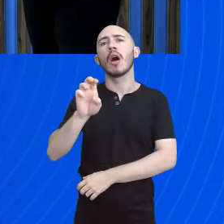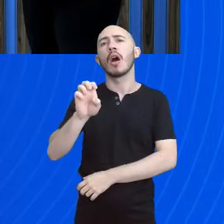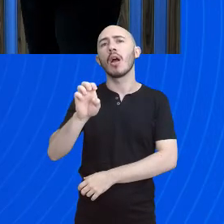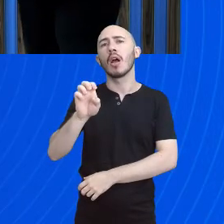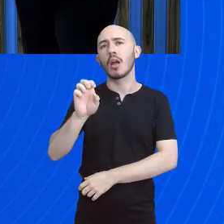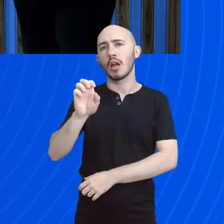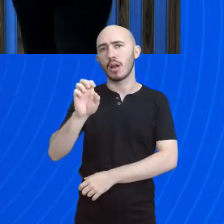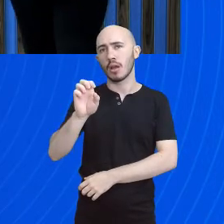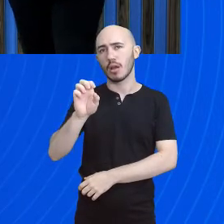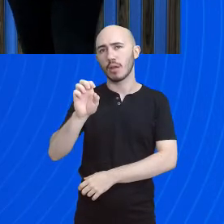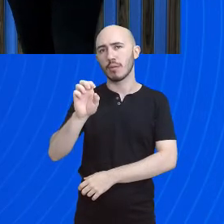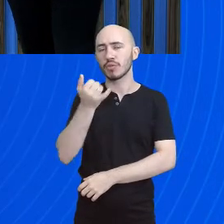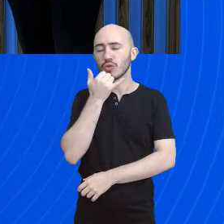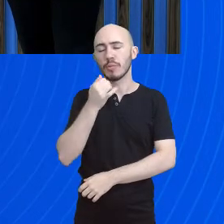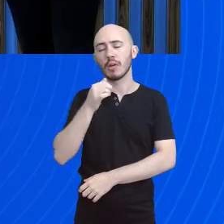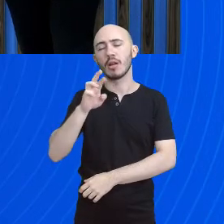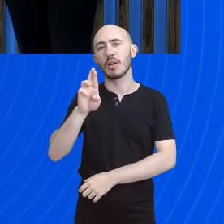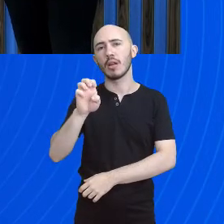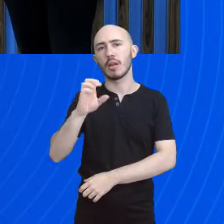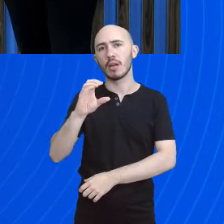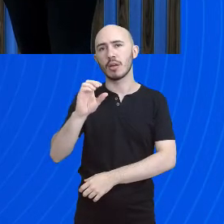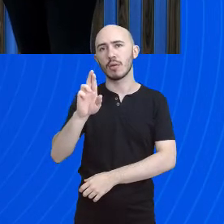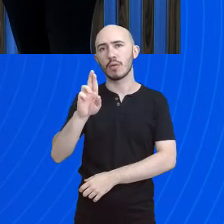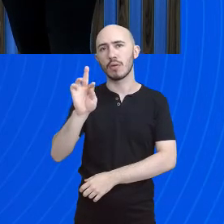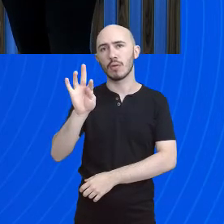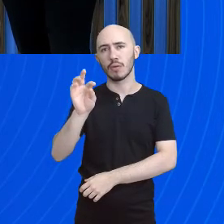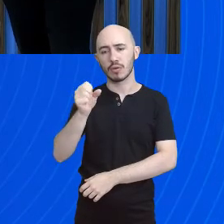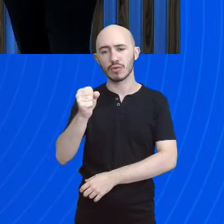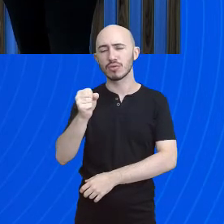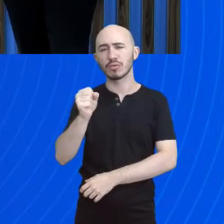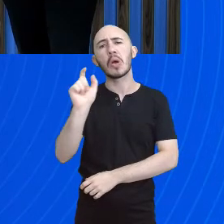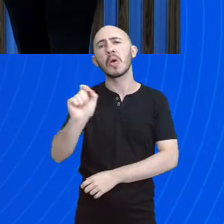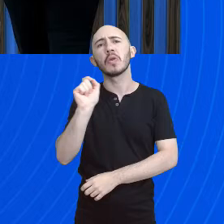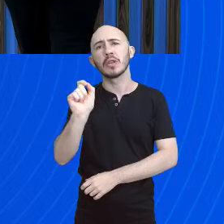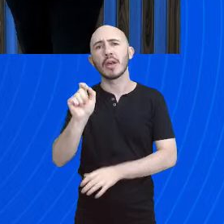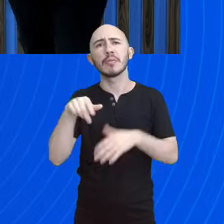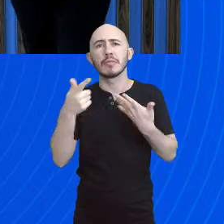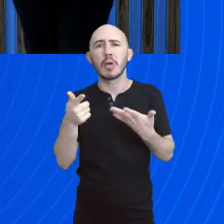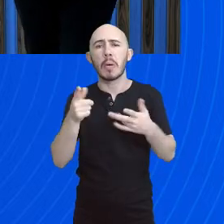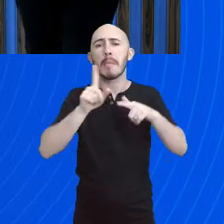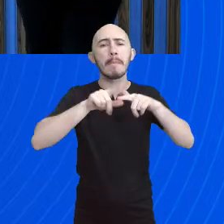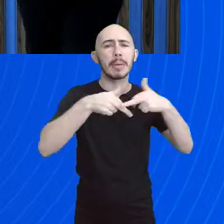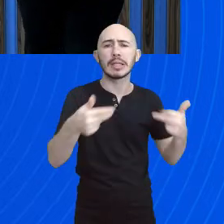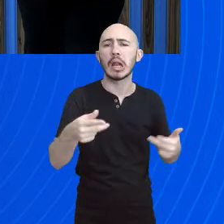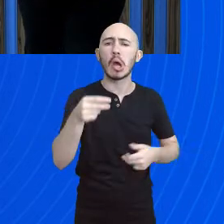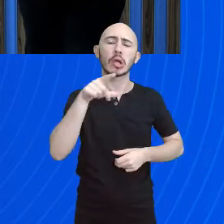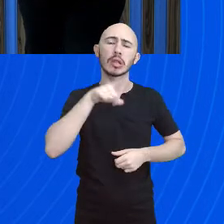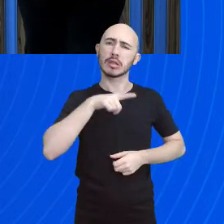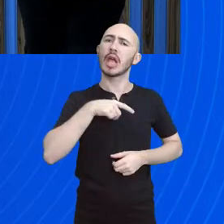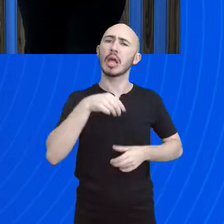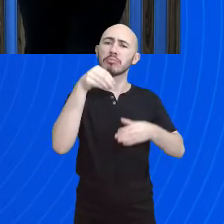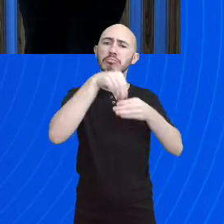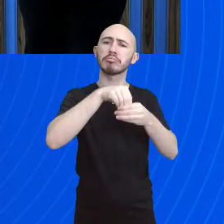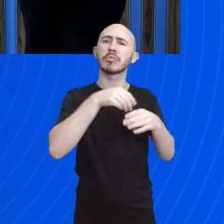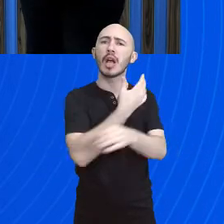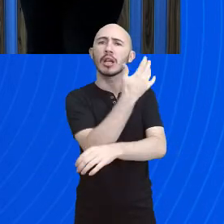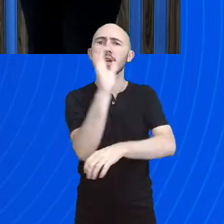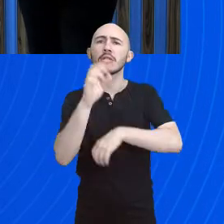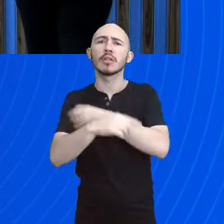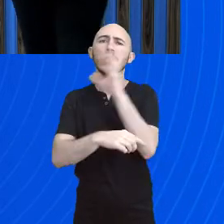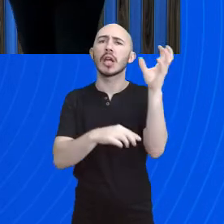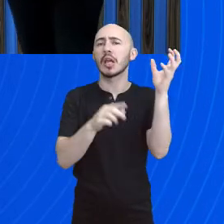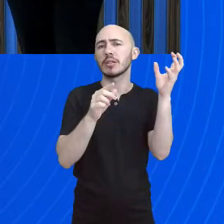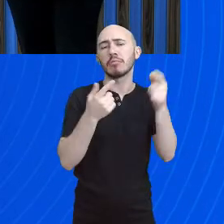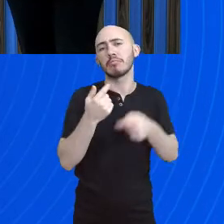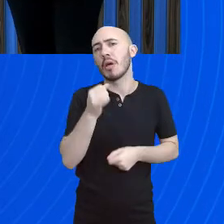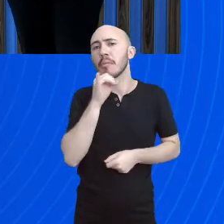a energia que estão presentes na natureza. Como assim, professora? Material presente na natureza, todos os recursos, água,